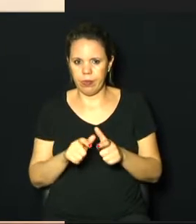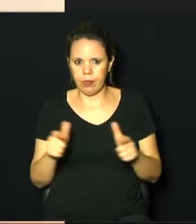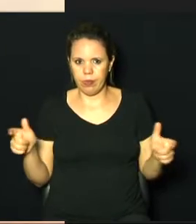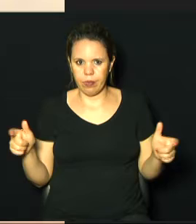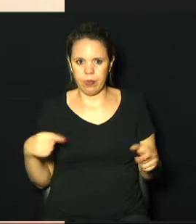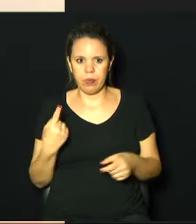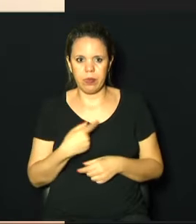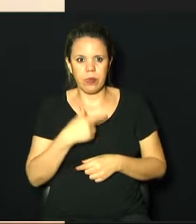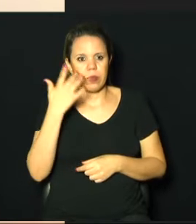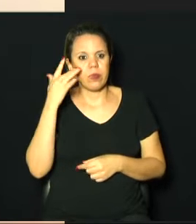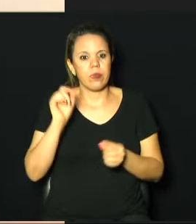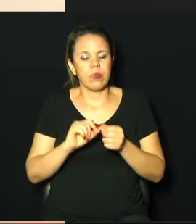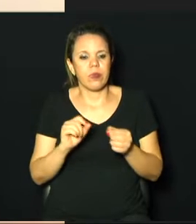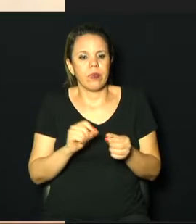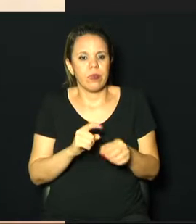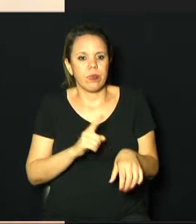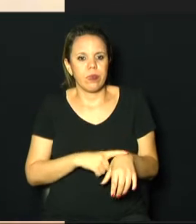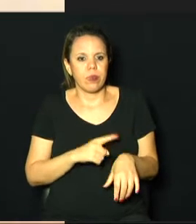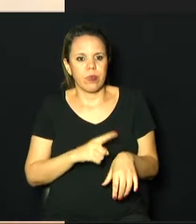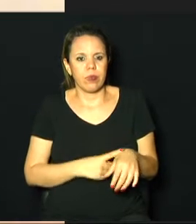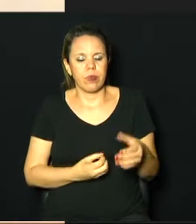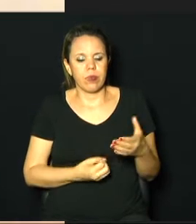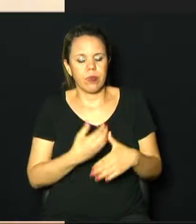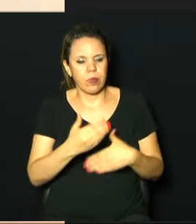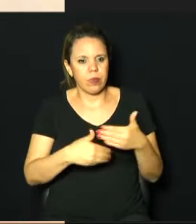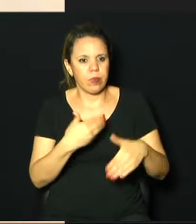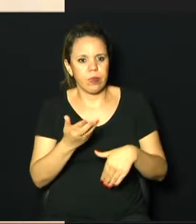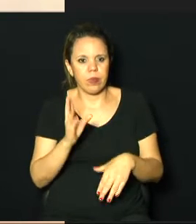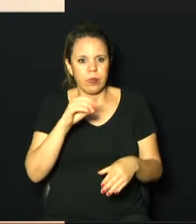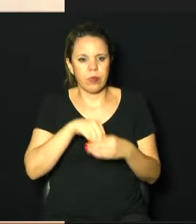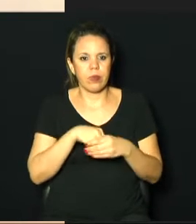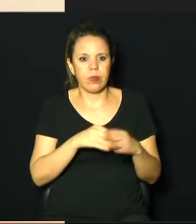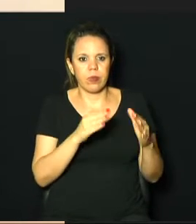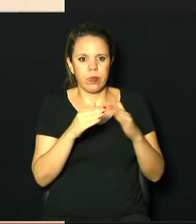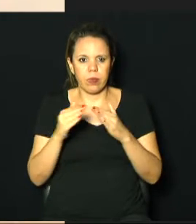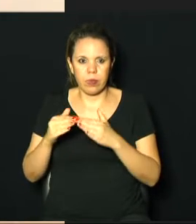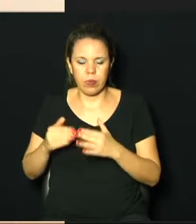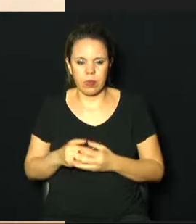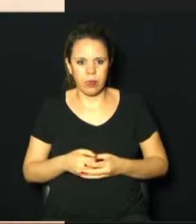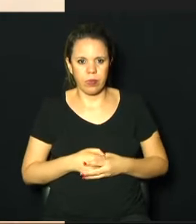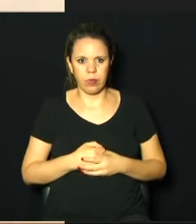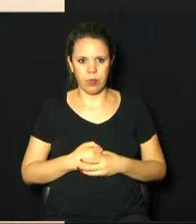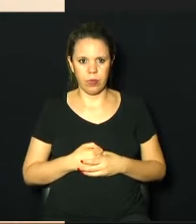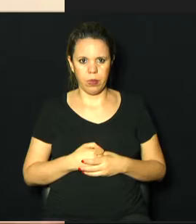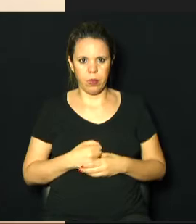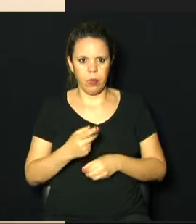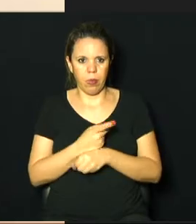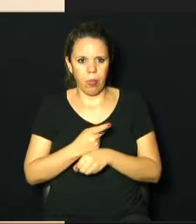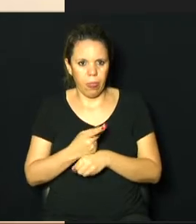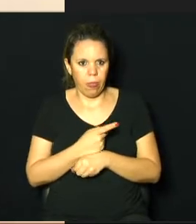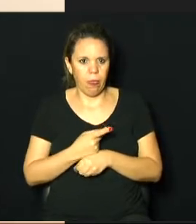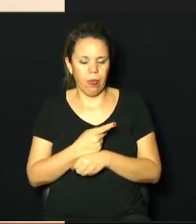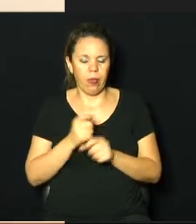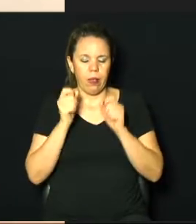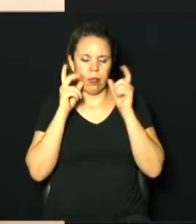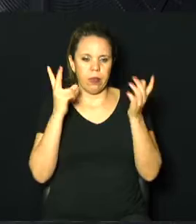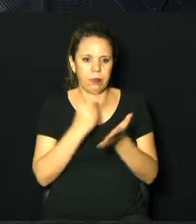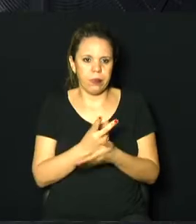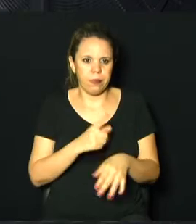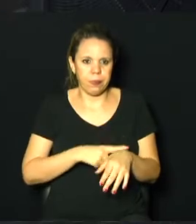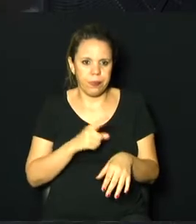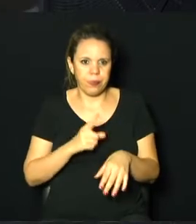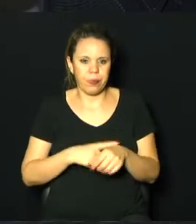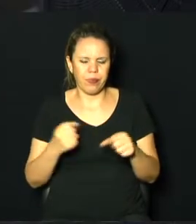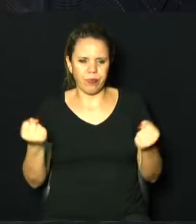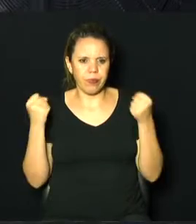gente não sabe o que fazer com esse tempo. Então, criar uma rotina também dentro de casa, né? Procurar acordar sempre no mesmo horário, tentar fazer